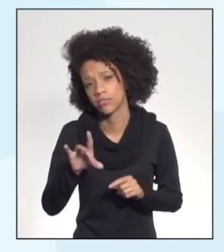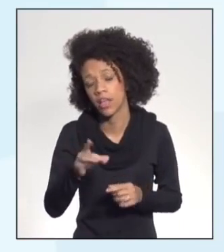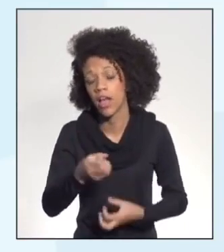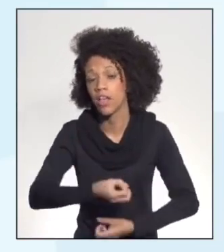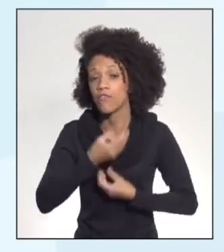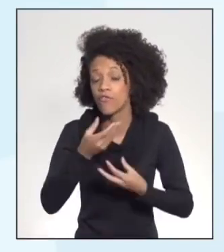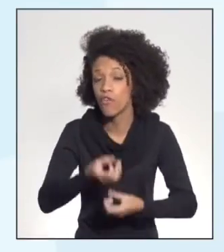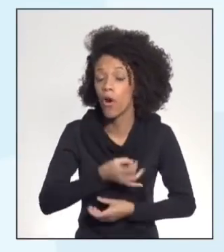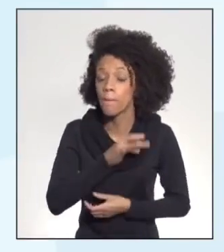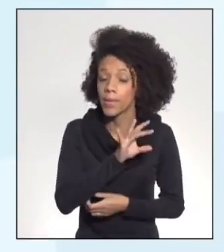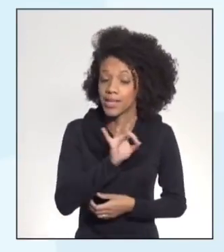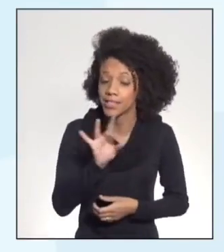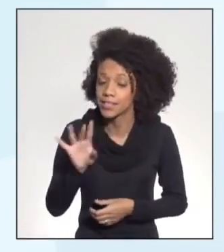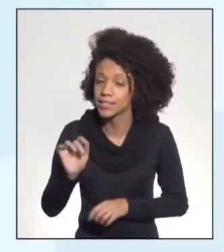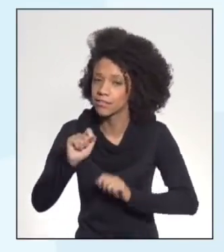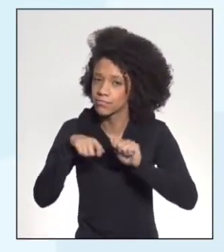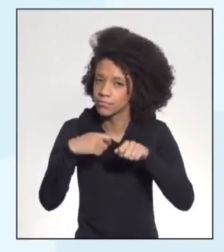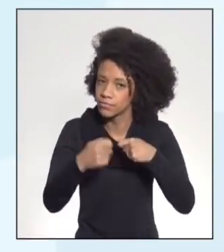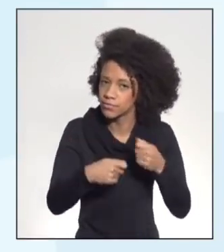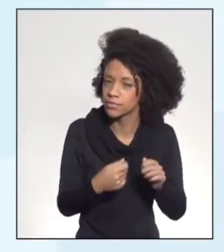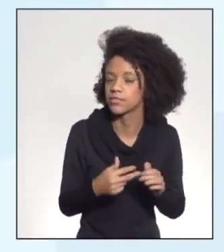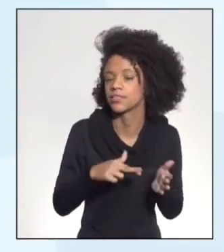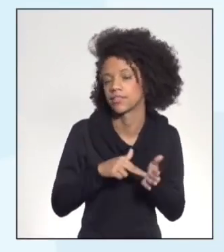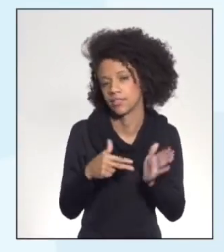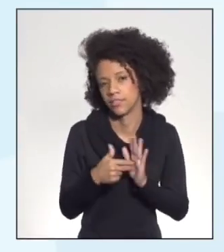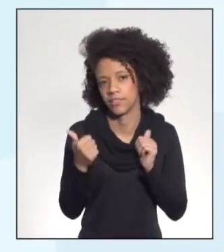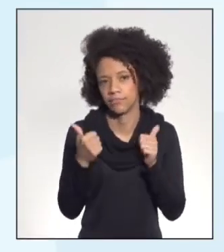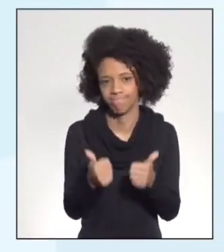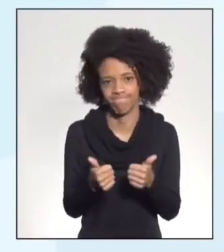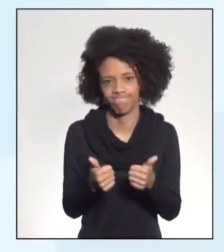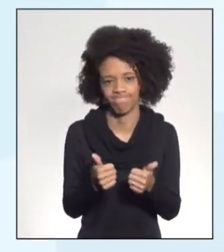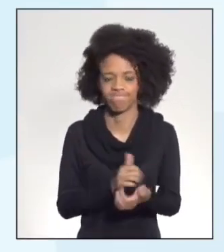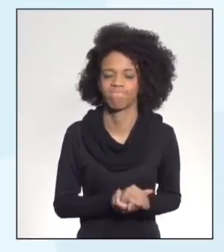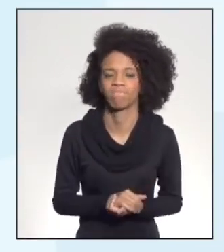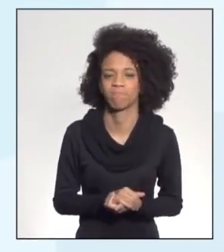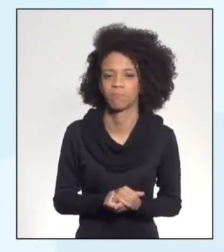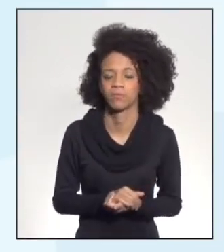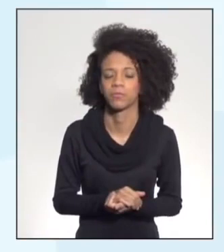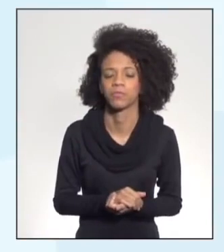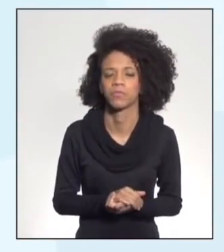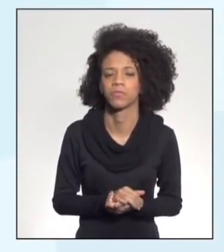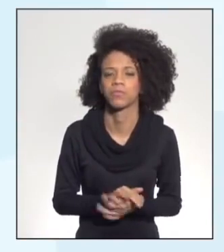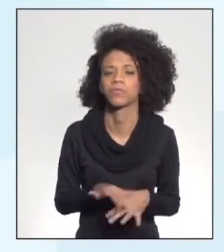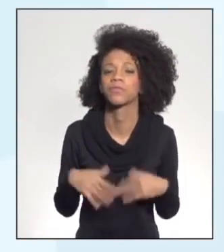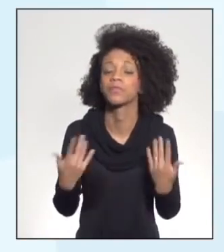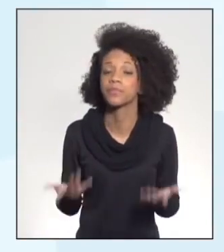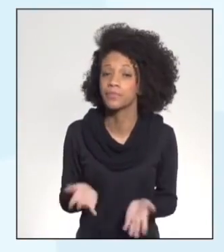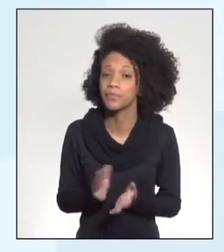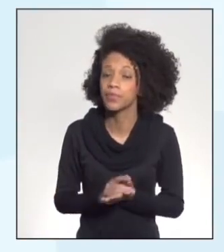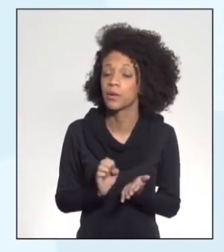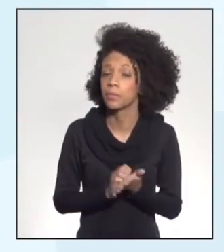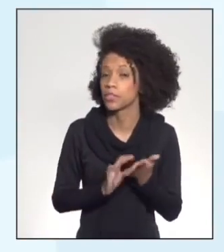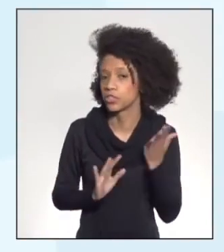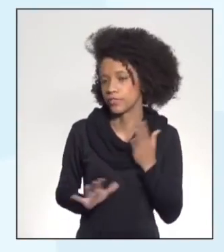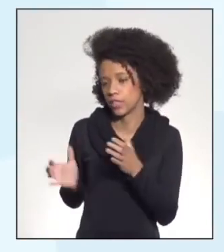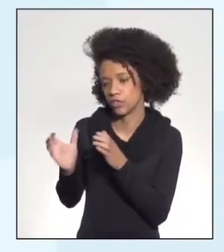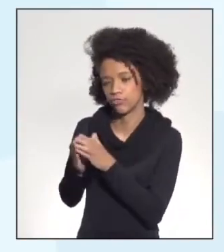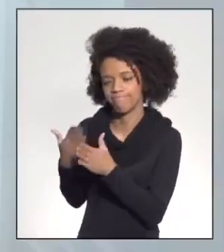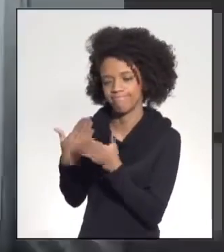que cada símbolo significa. Tá certo, pessoal? Vamos lá. Mais uma interação no